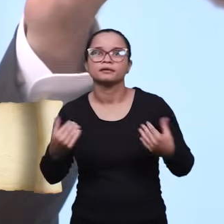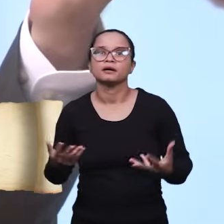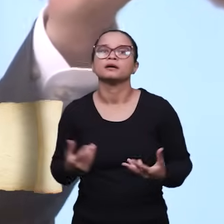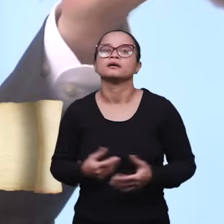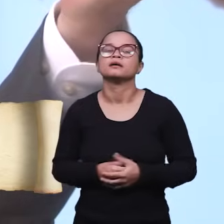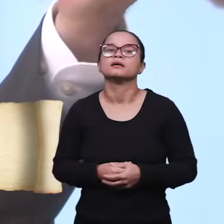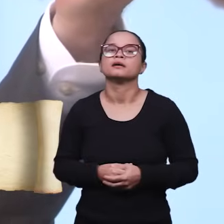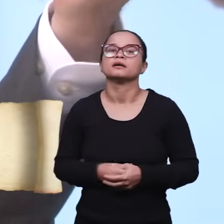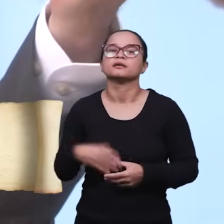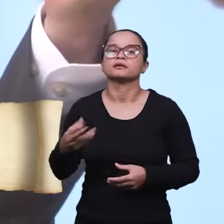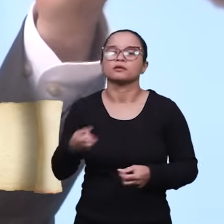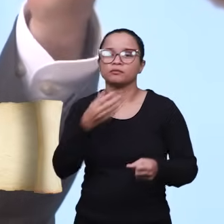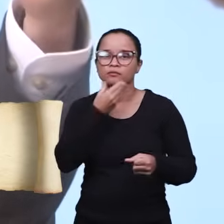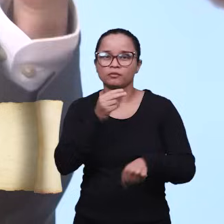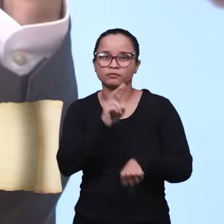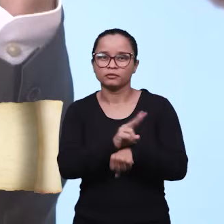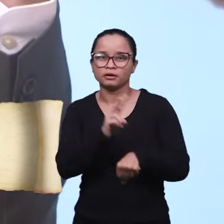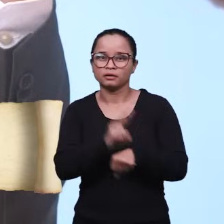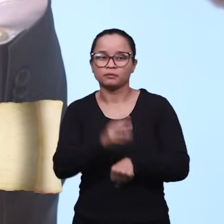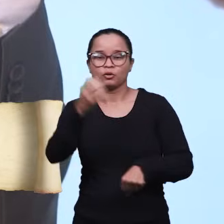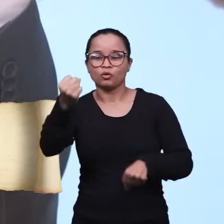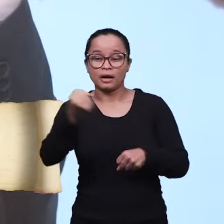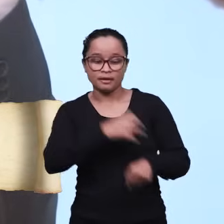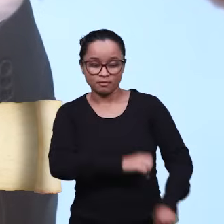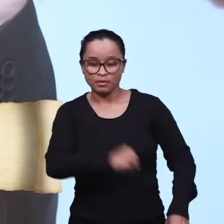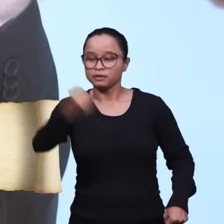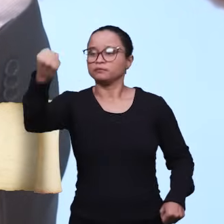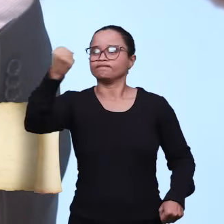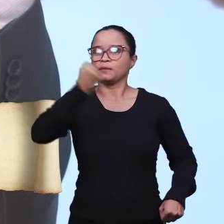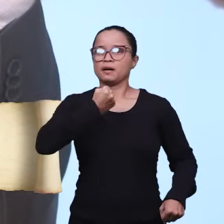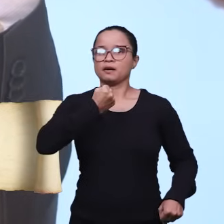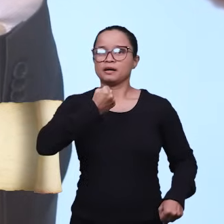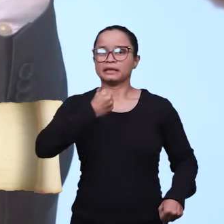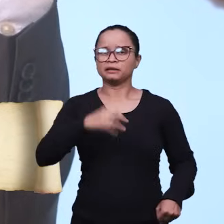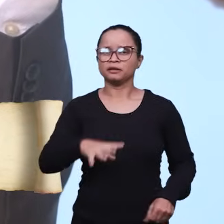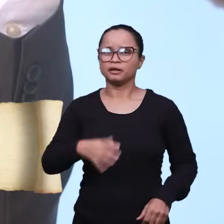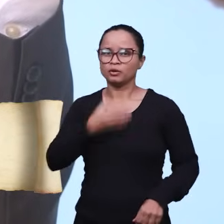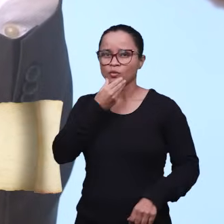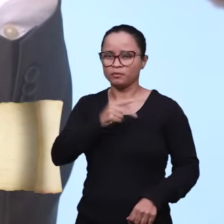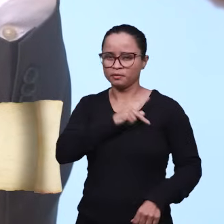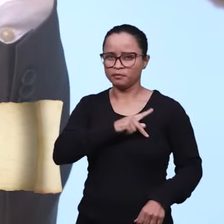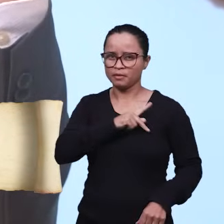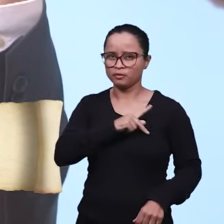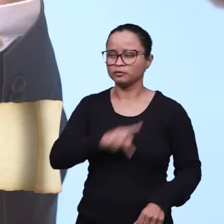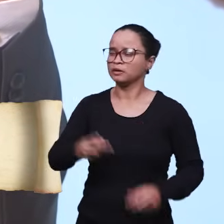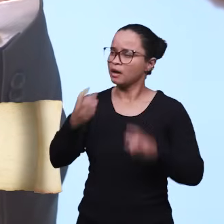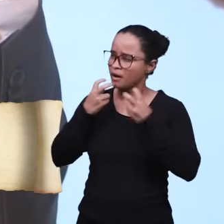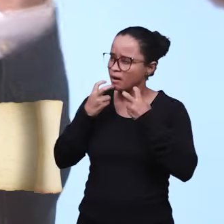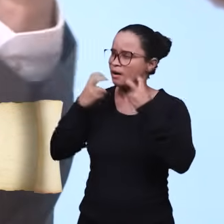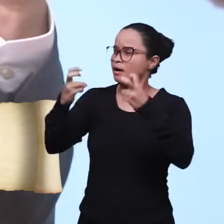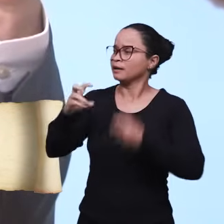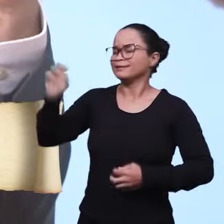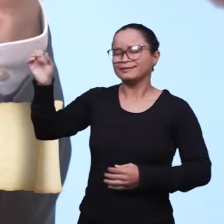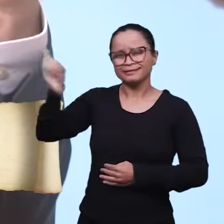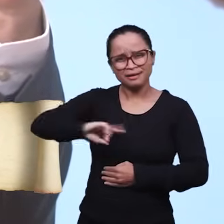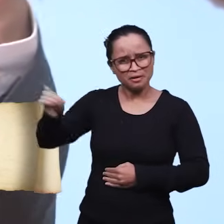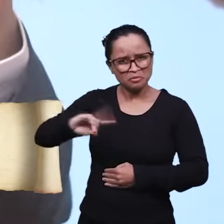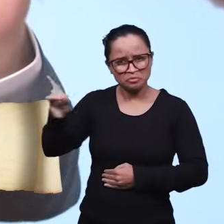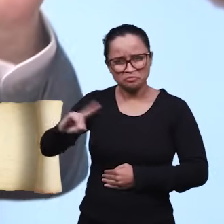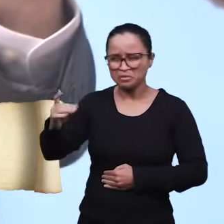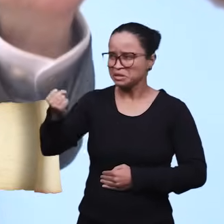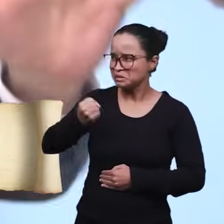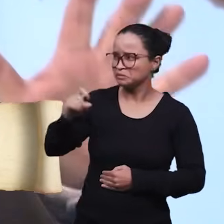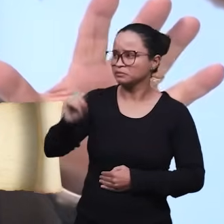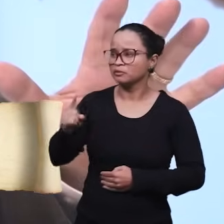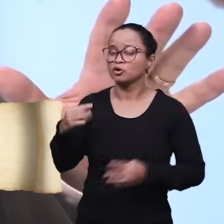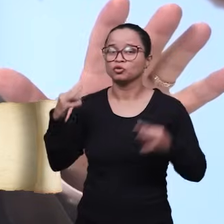a espada para se matar. E Paulo gritou com grande voz, dizendo que ele não fizesse isso,